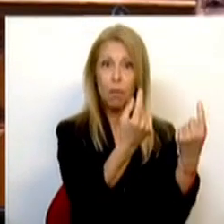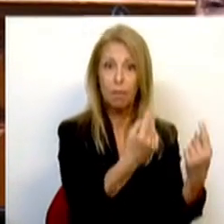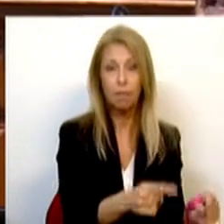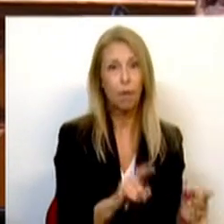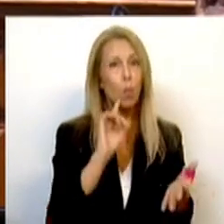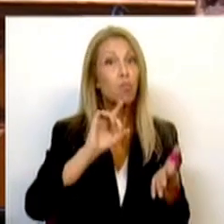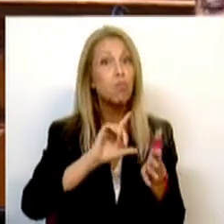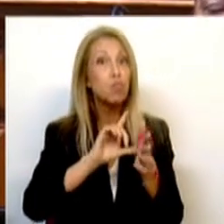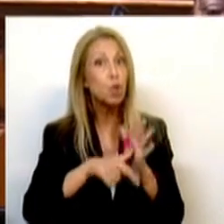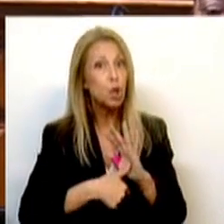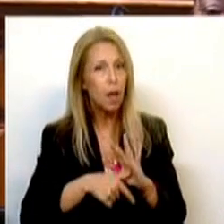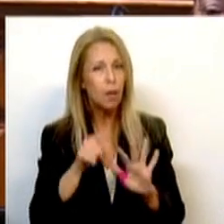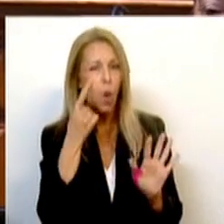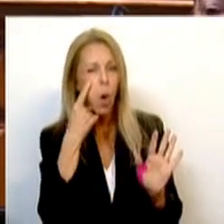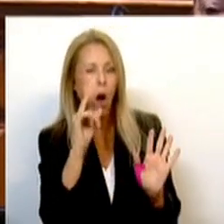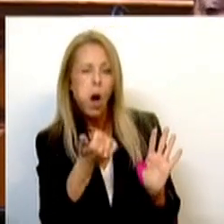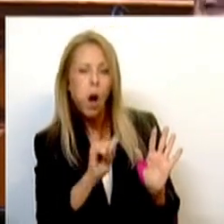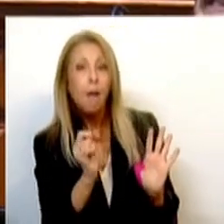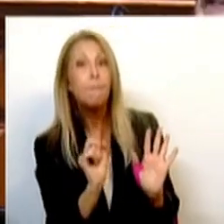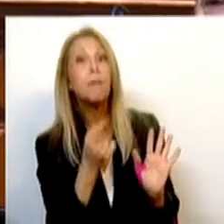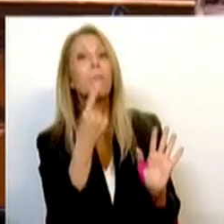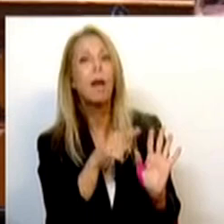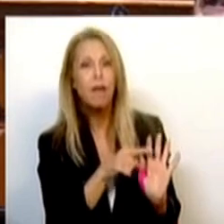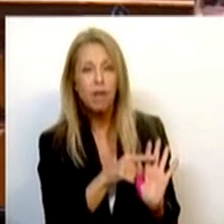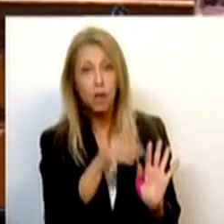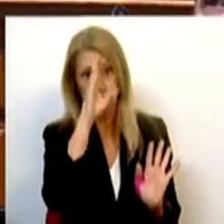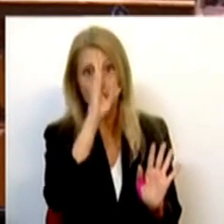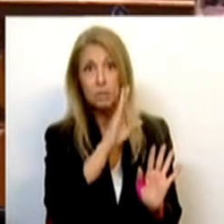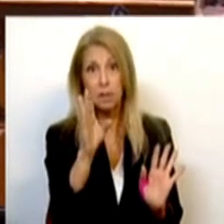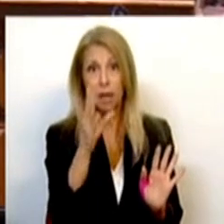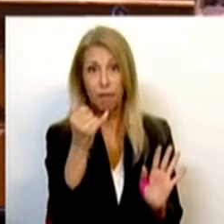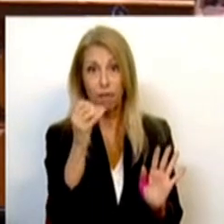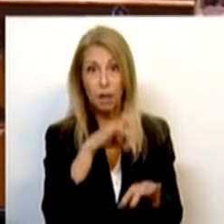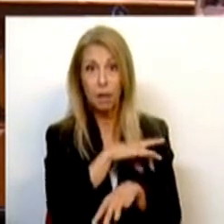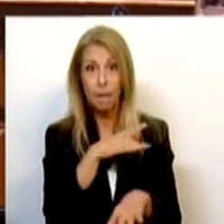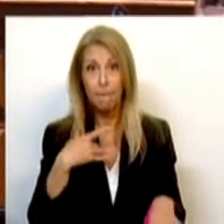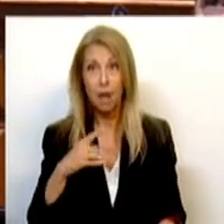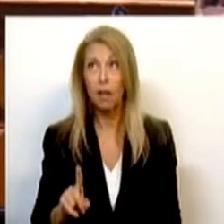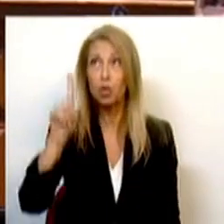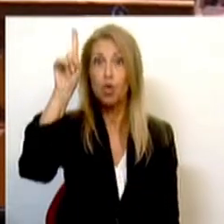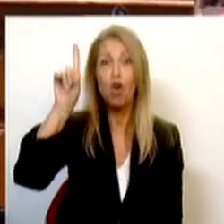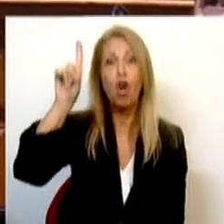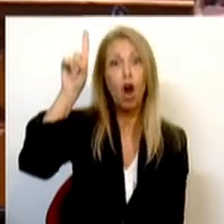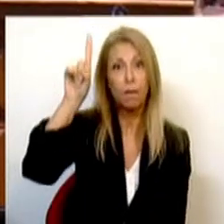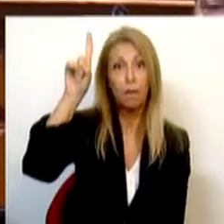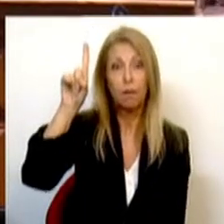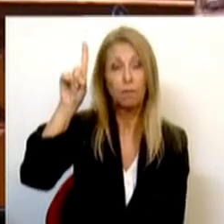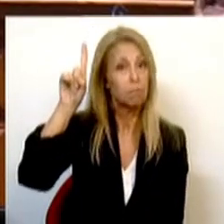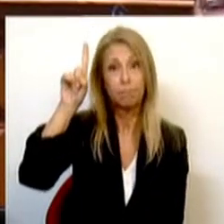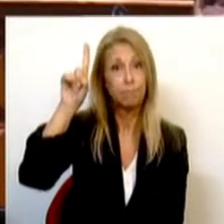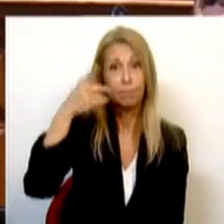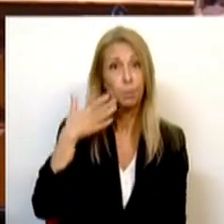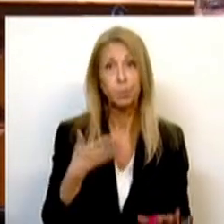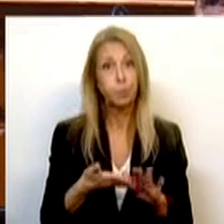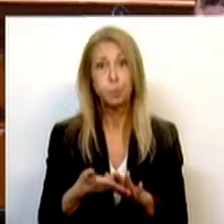piloto, como sabem, com 20 médicos fixados no Norte, que não encontraram